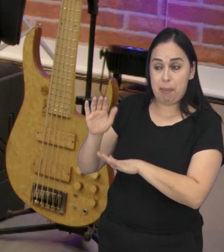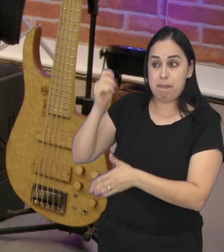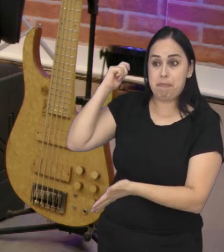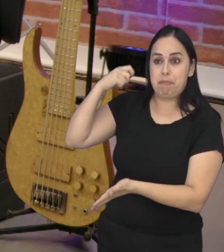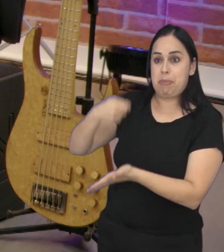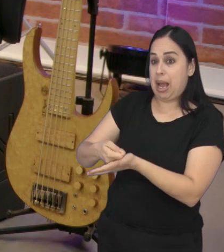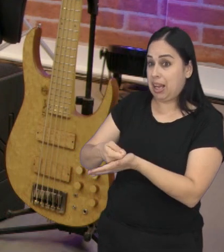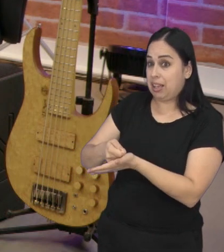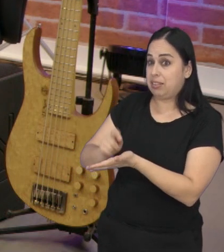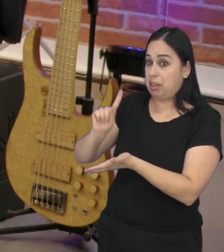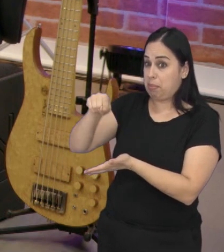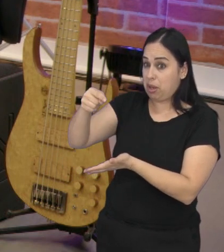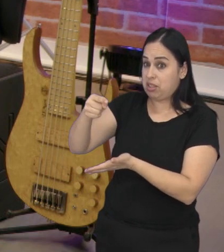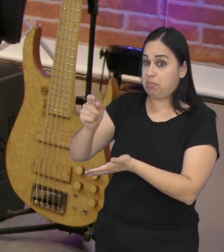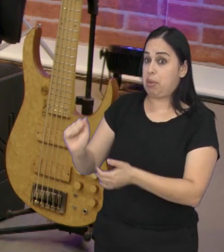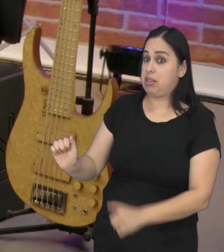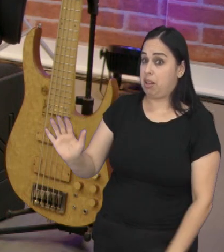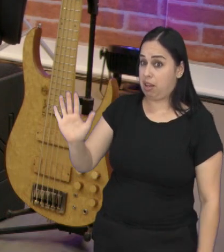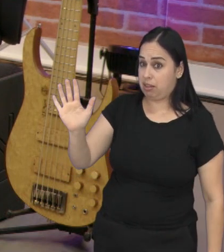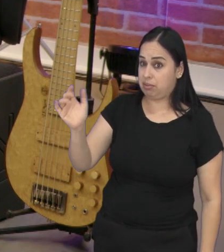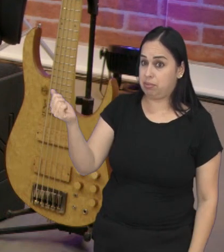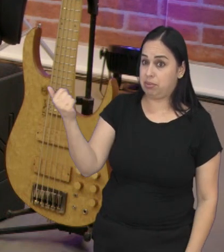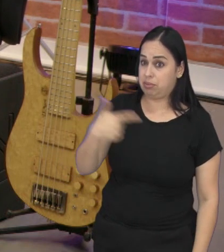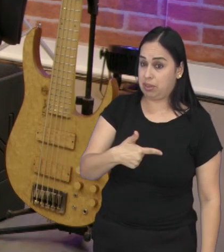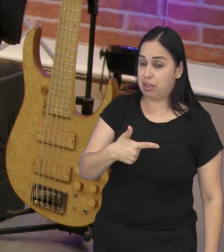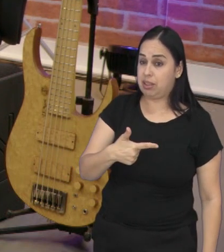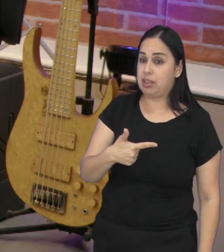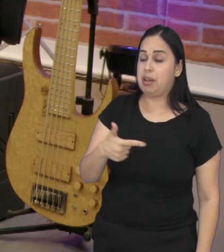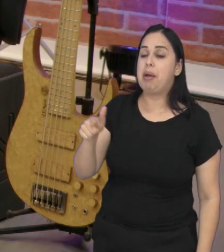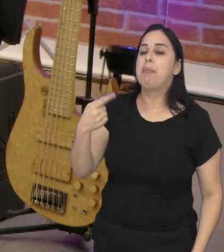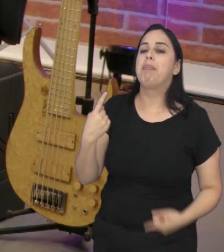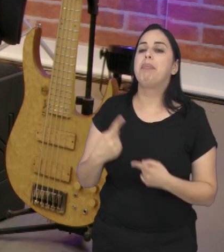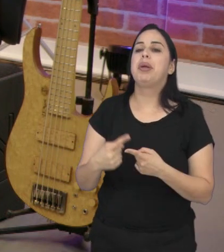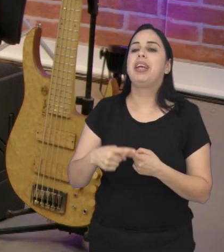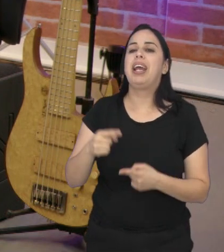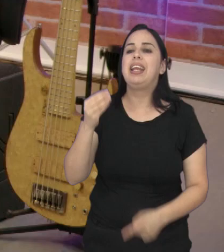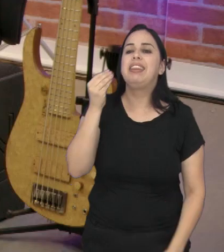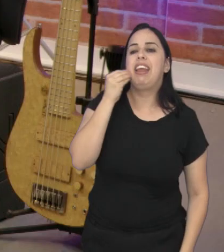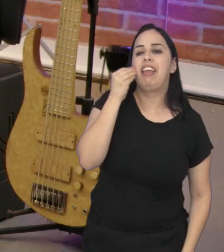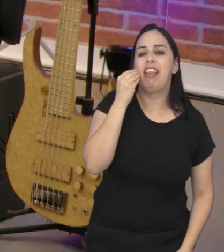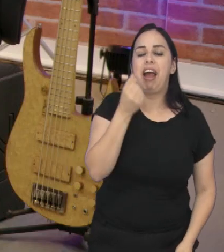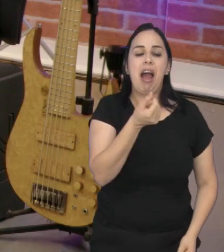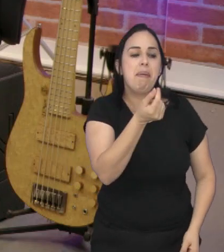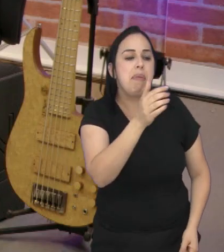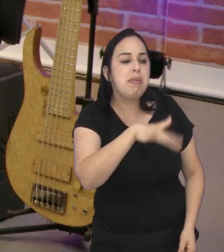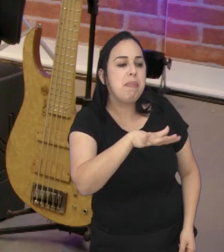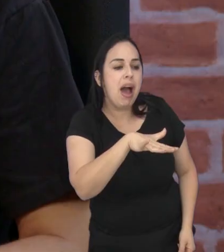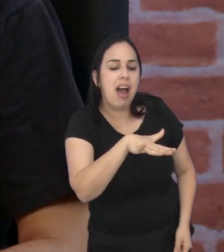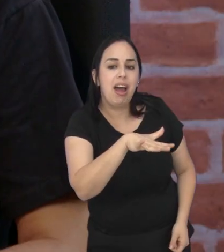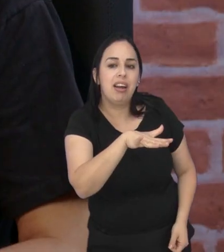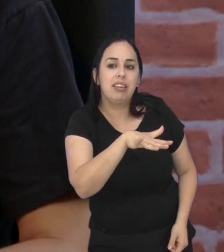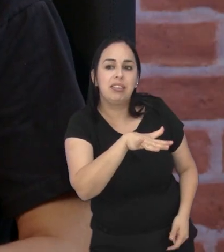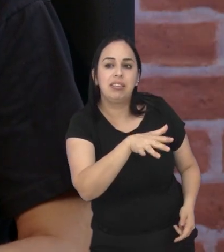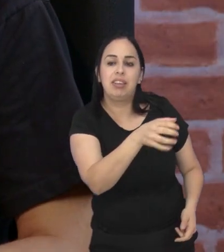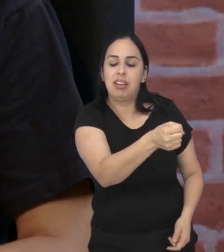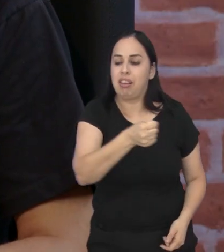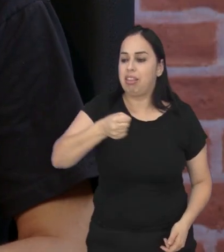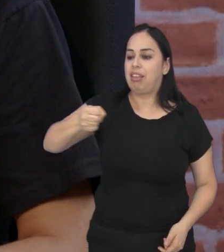vezes ele paga mais caro no final. Porque ele tenta o mais barato. Ele queima o nome, às vezes. Ele queima o nome, aí ele chega e fala, pô, preciso de alguém para